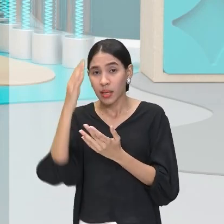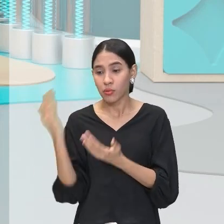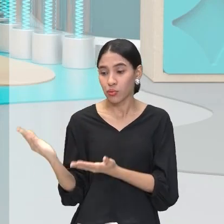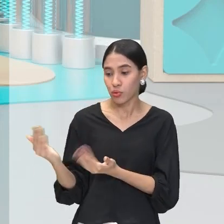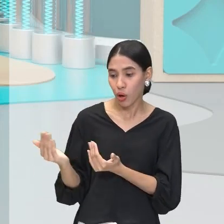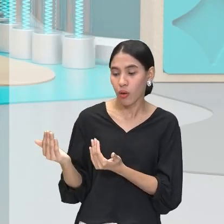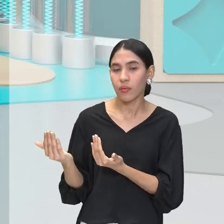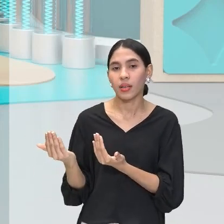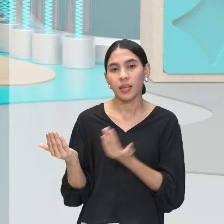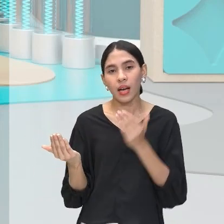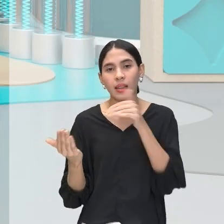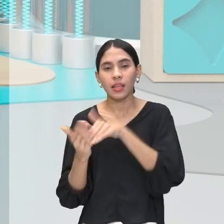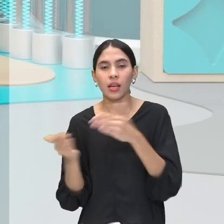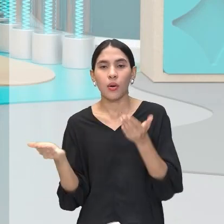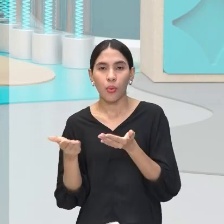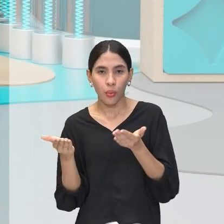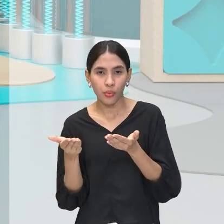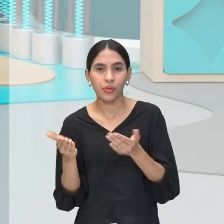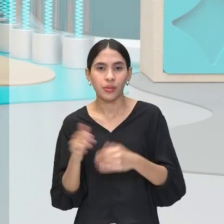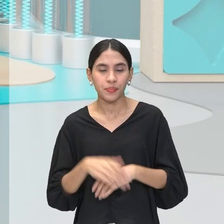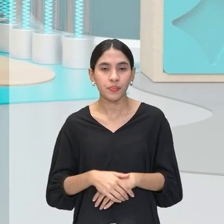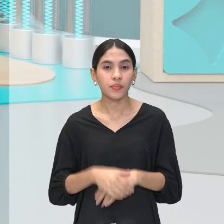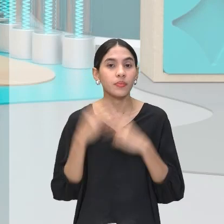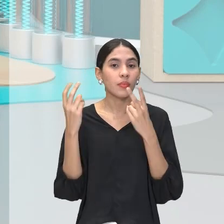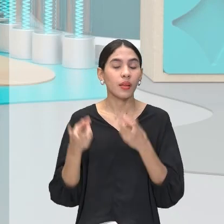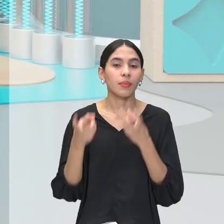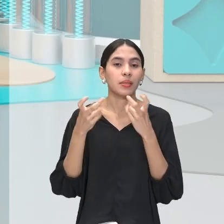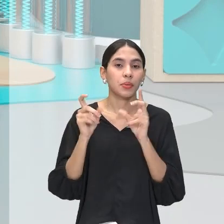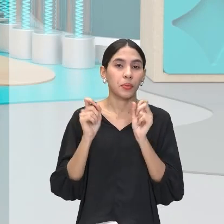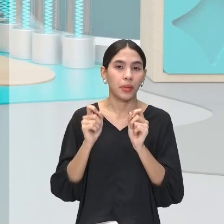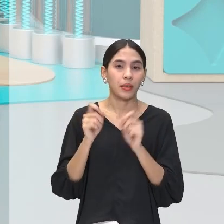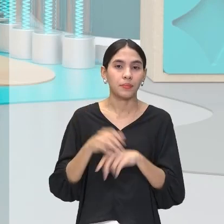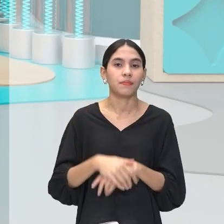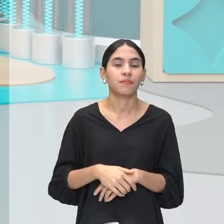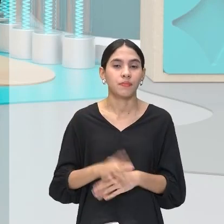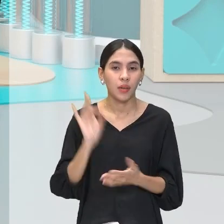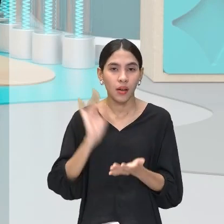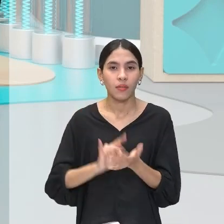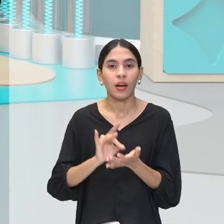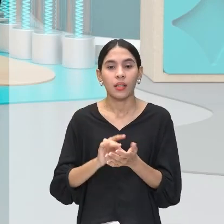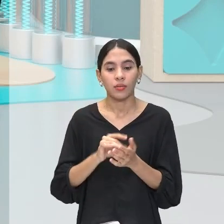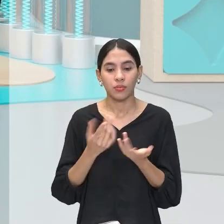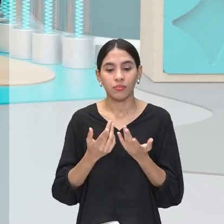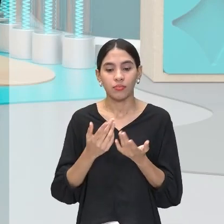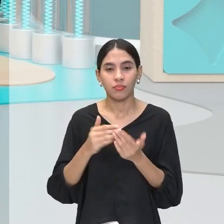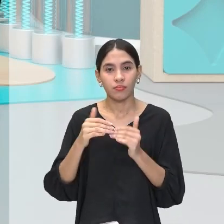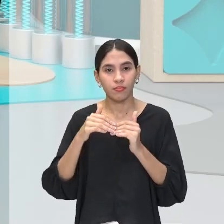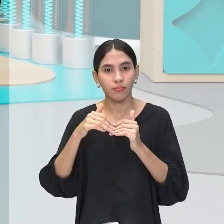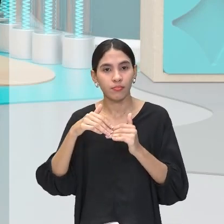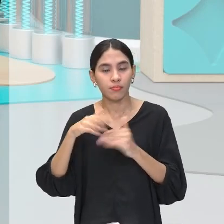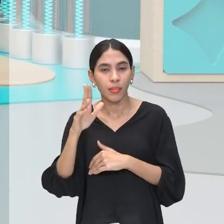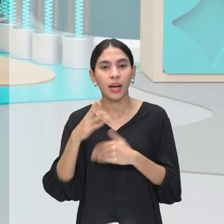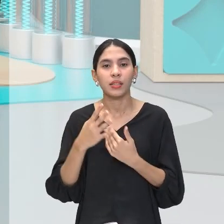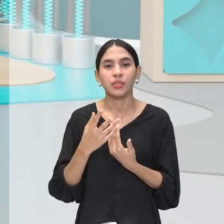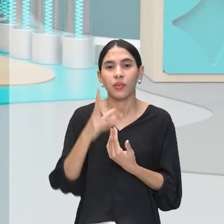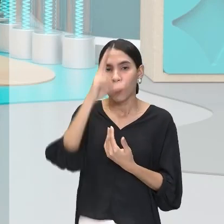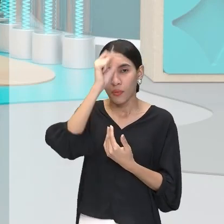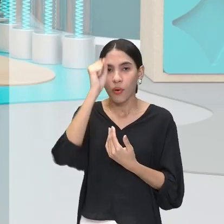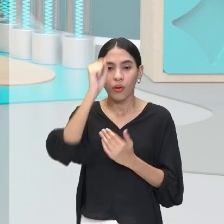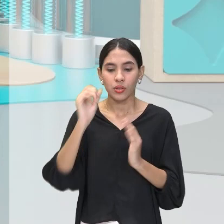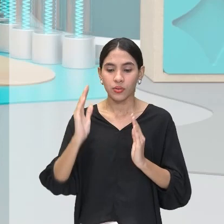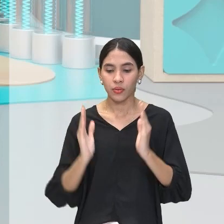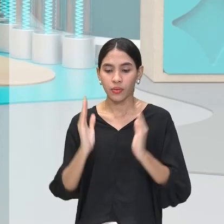cristalizando até chegar nos dias atuais e verificarmos que de fato é conhecido aí, é concebido como uma fase